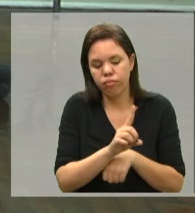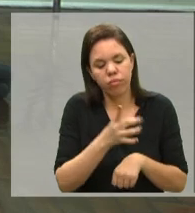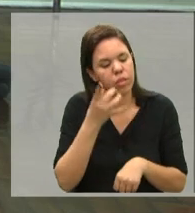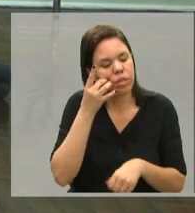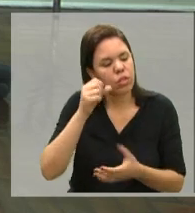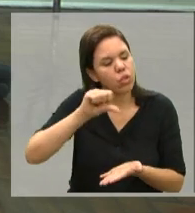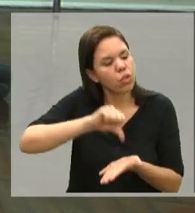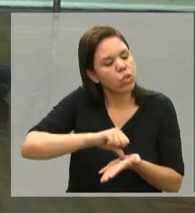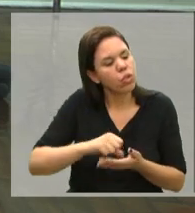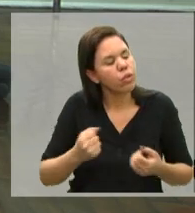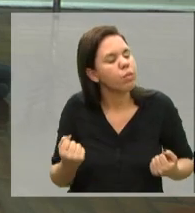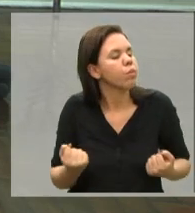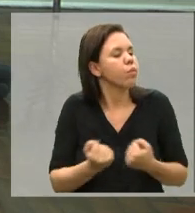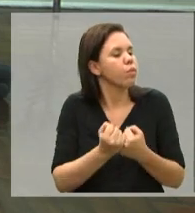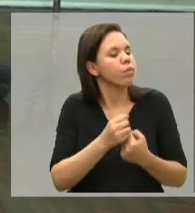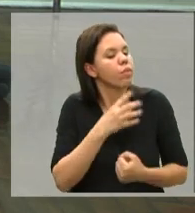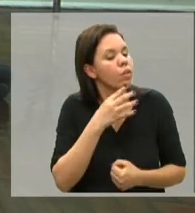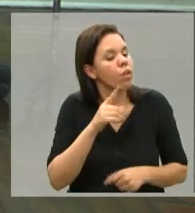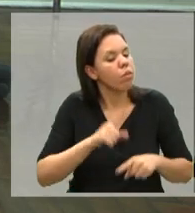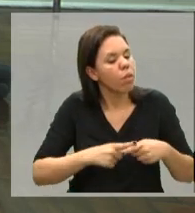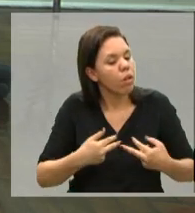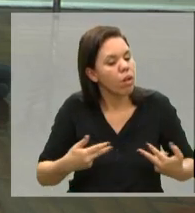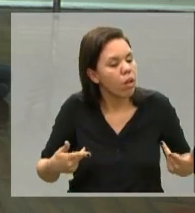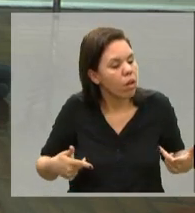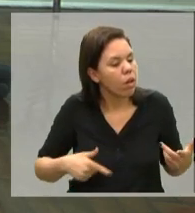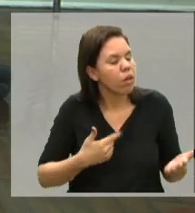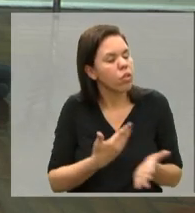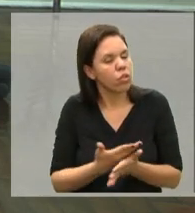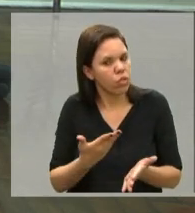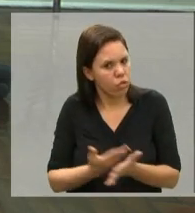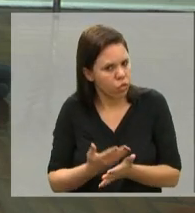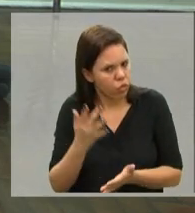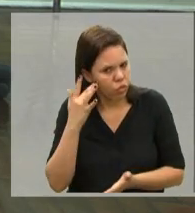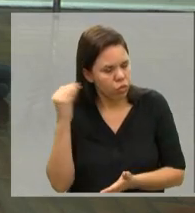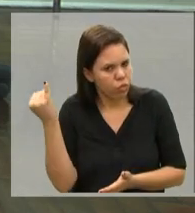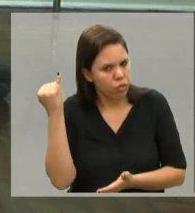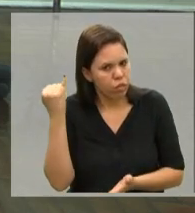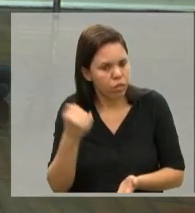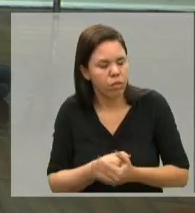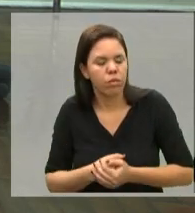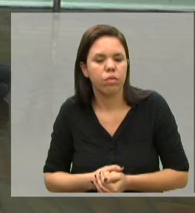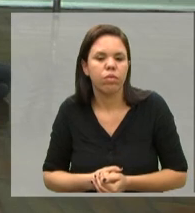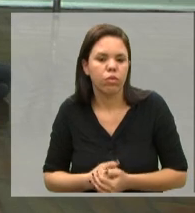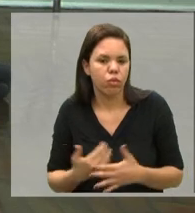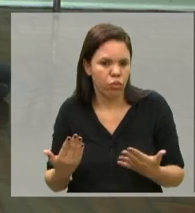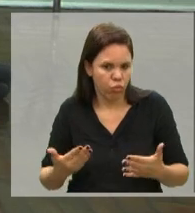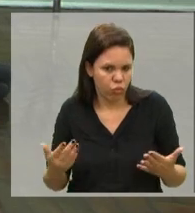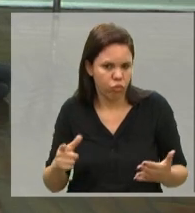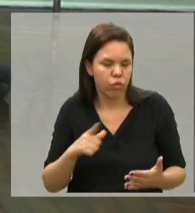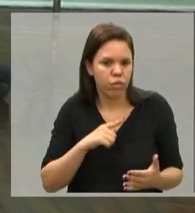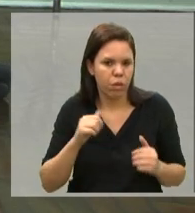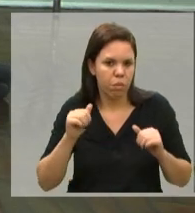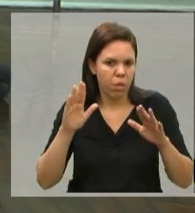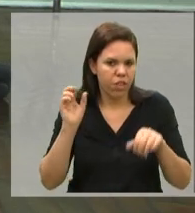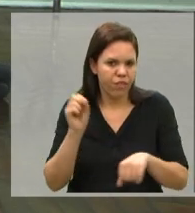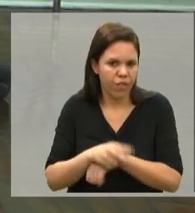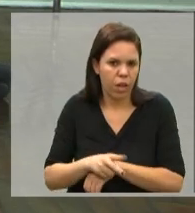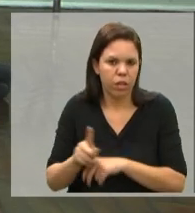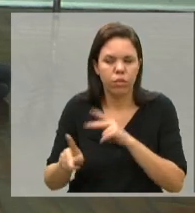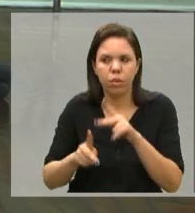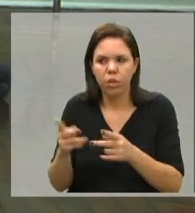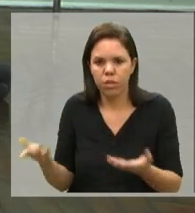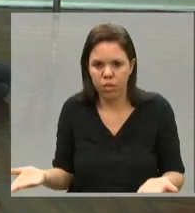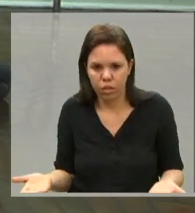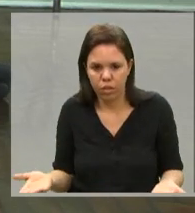presencial, conheça o material didático, acho que isso é muito importante. O EAD, hoje tem mais vagas do que pessoas,